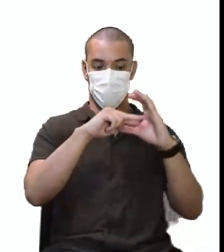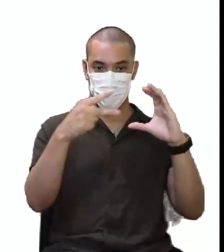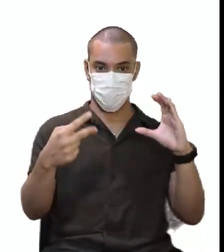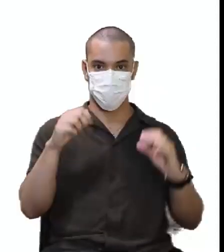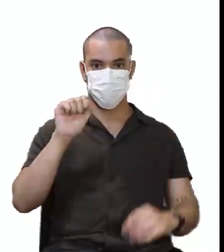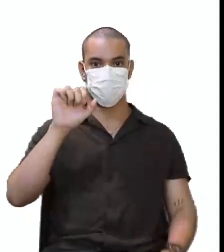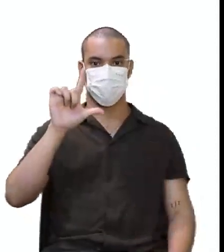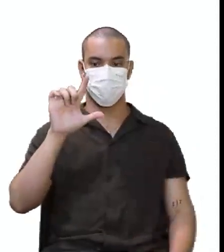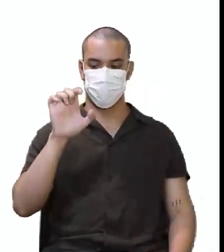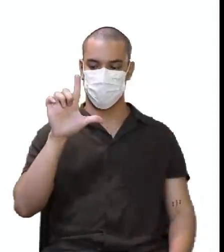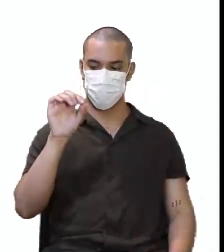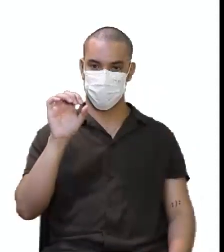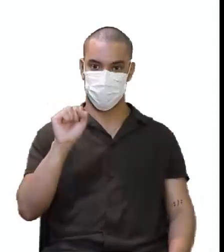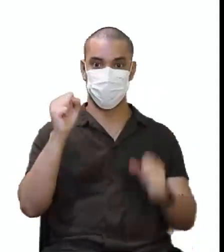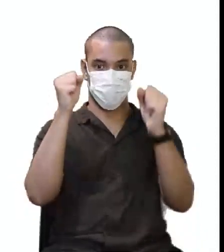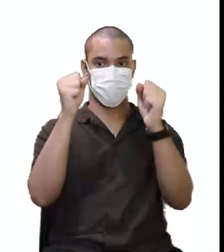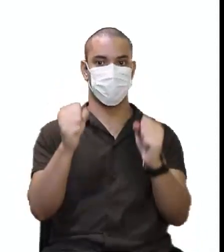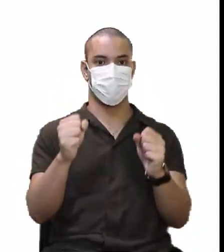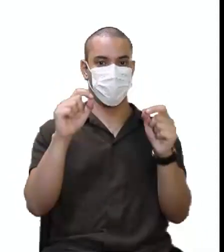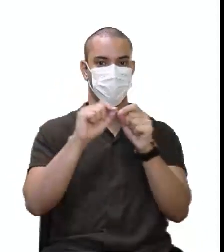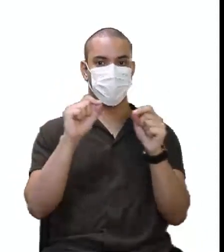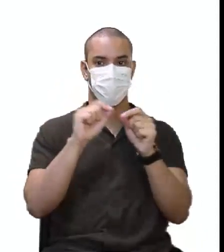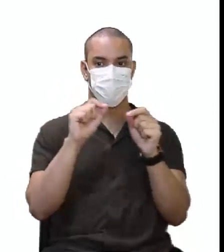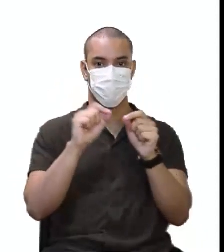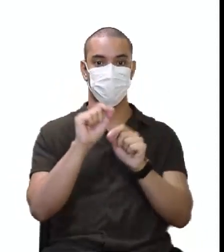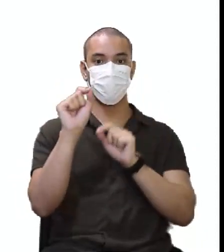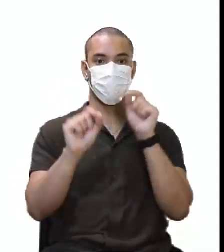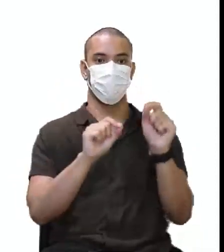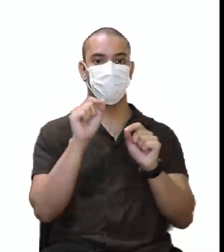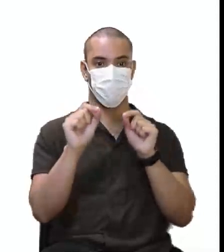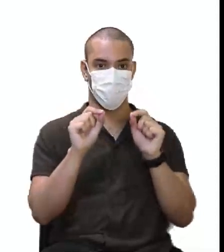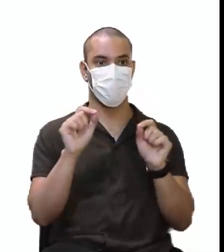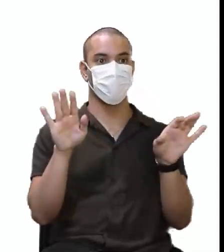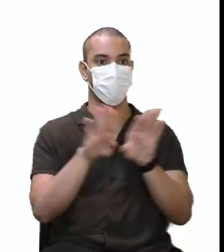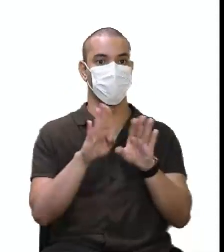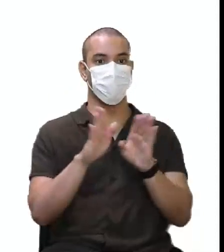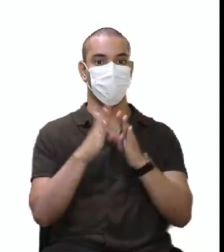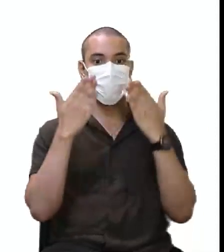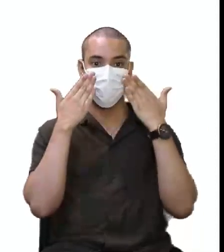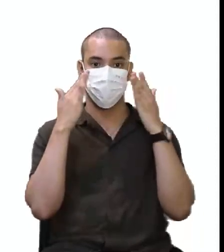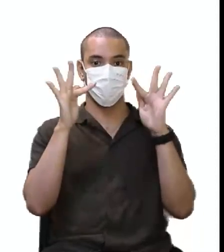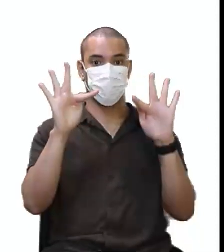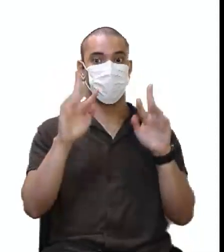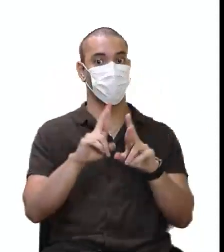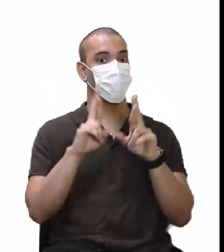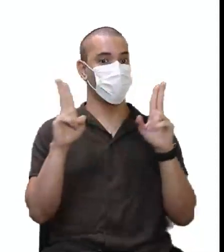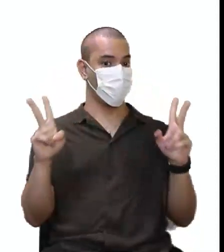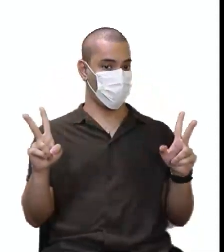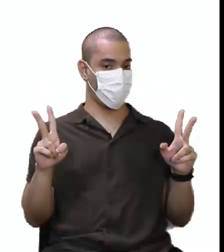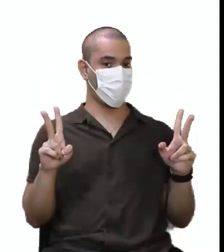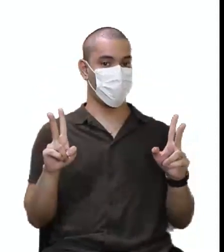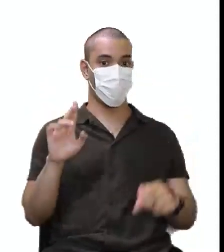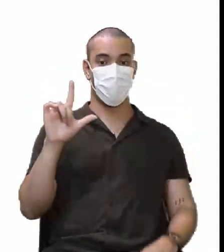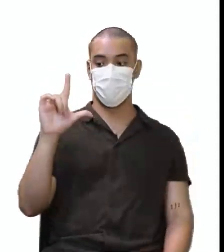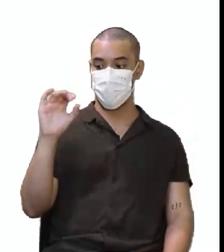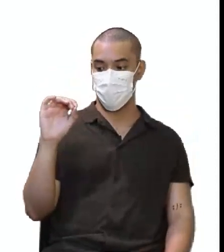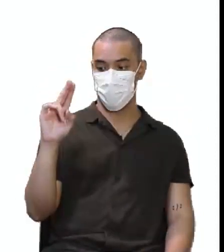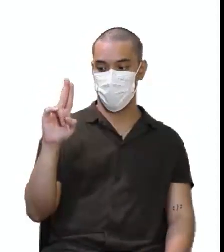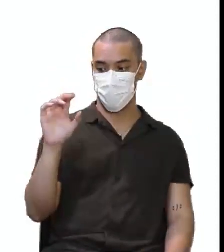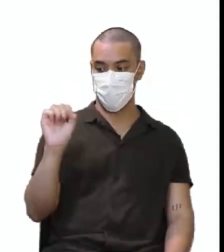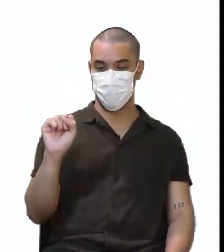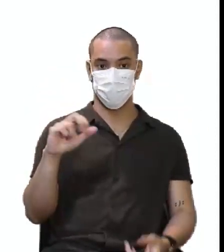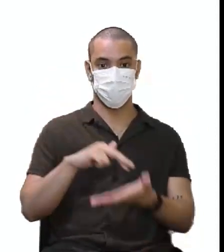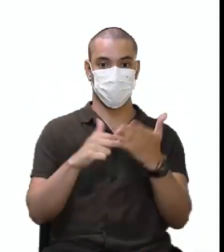mesma característica, mas que podem produzir fenótipos diferentes, que foi como a gente falou aqui. O locus gênico é